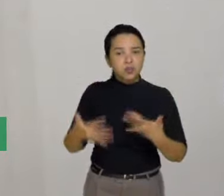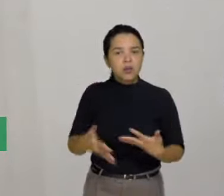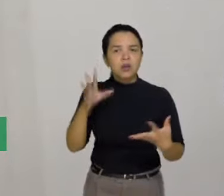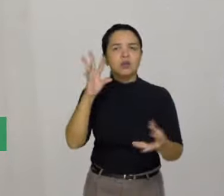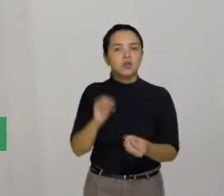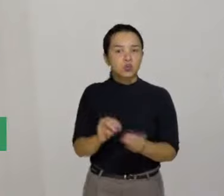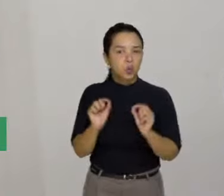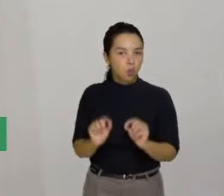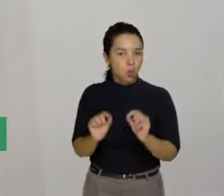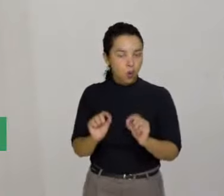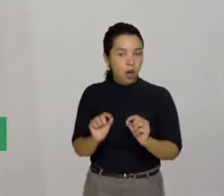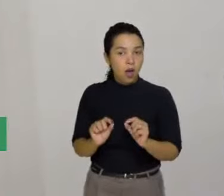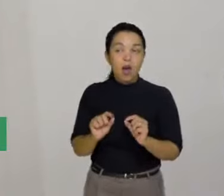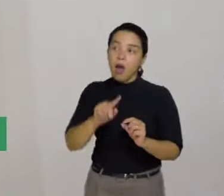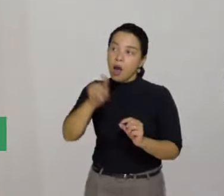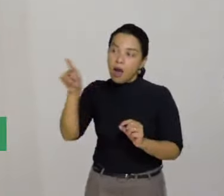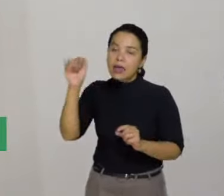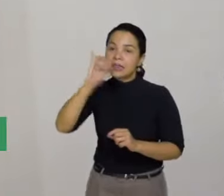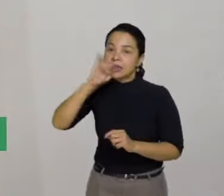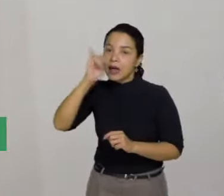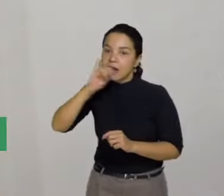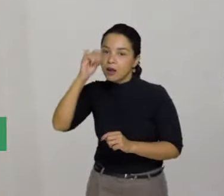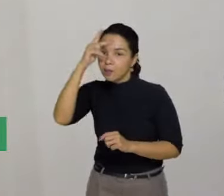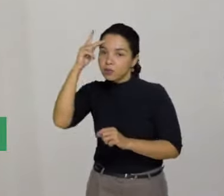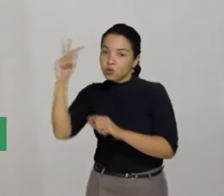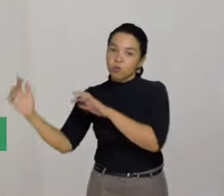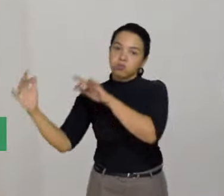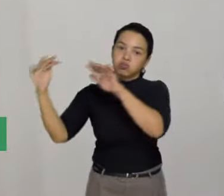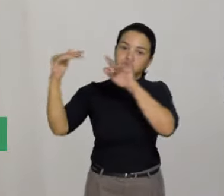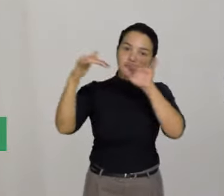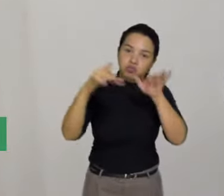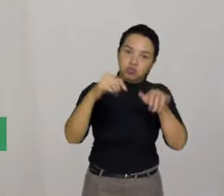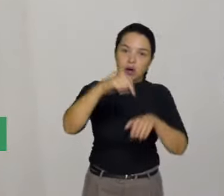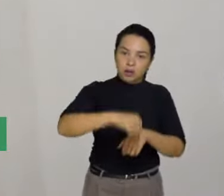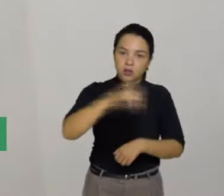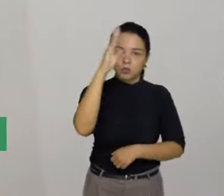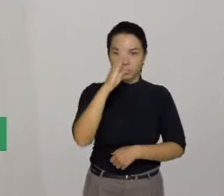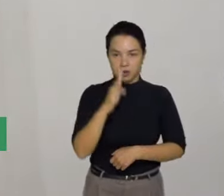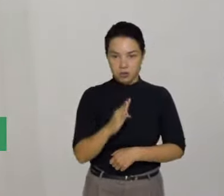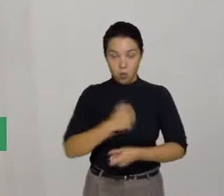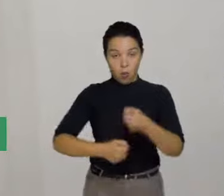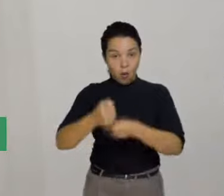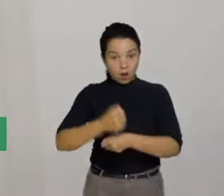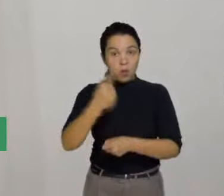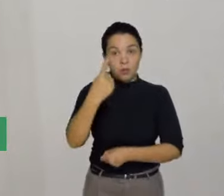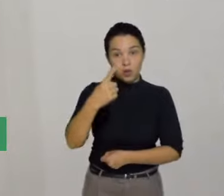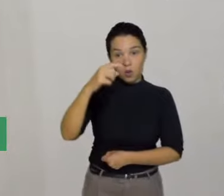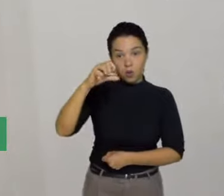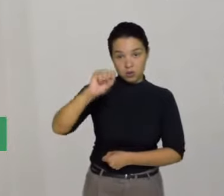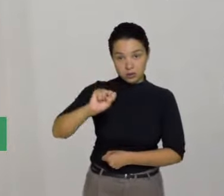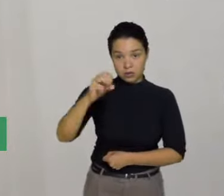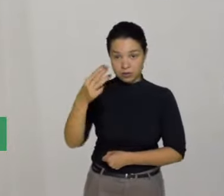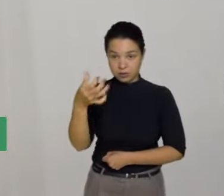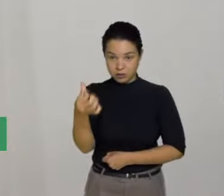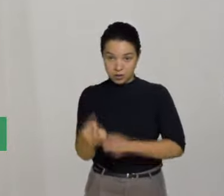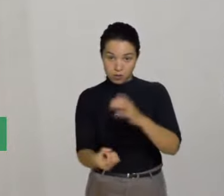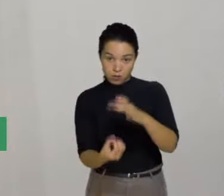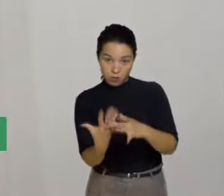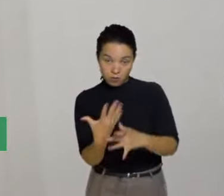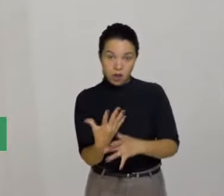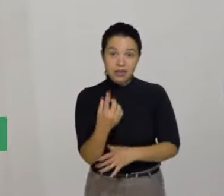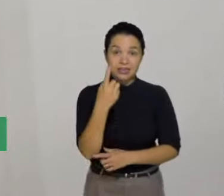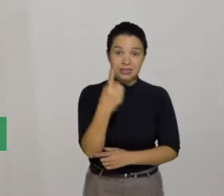resumidamente, da vinda desses italianos para o Brasil. No ano de 1836, foi fundada por